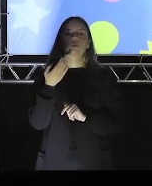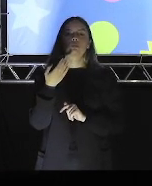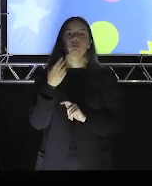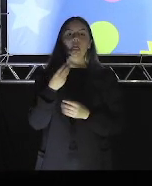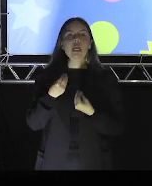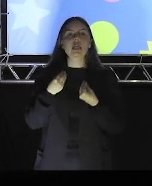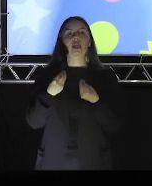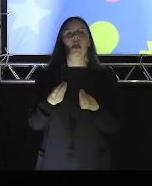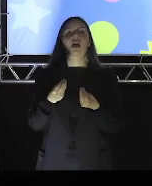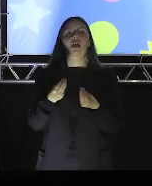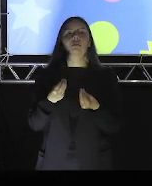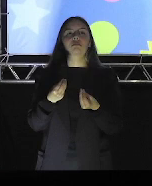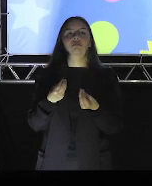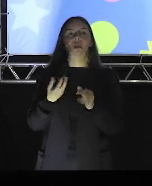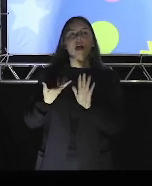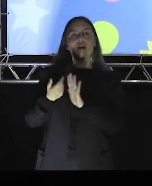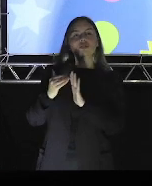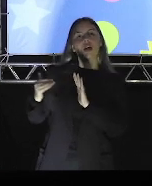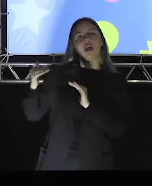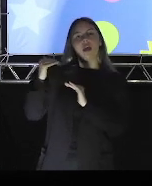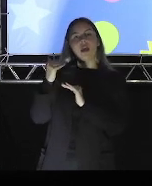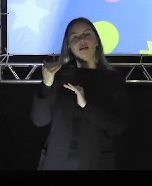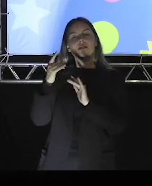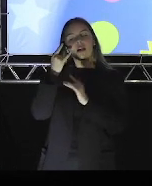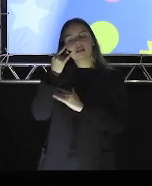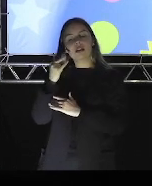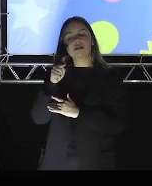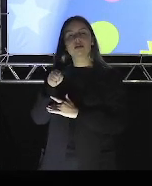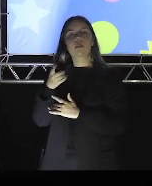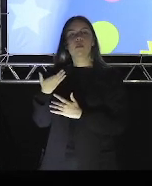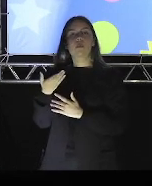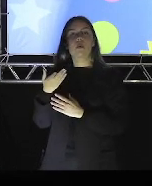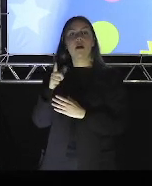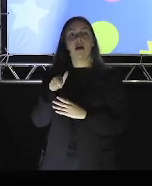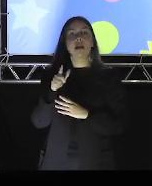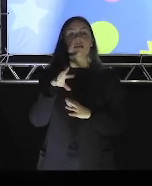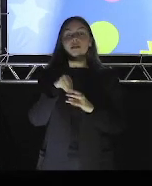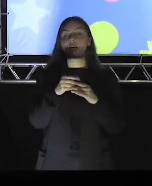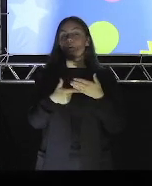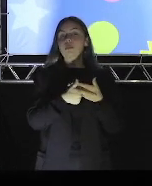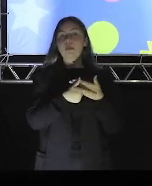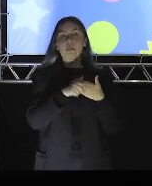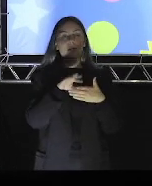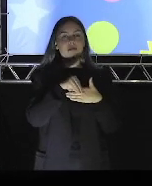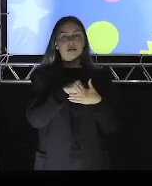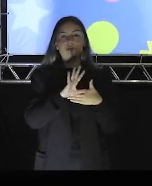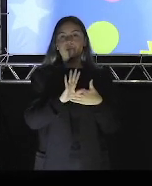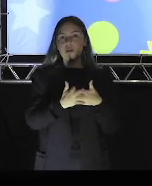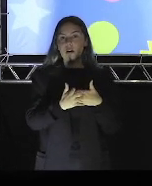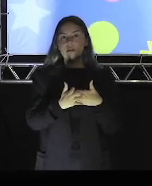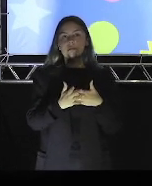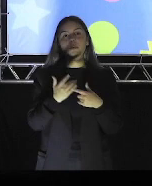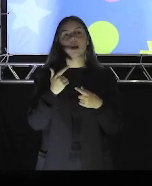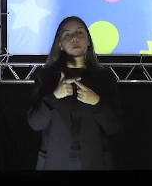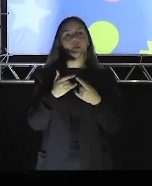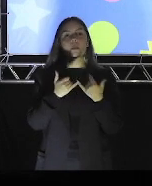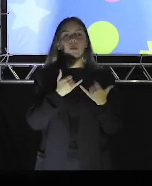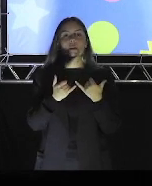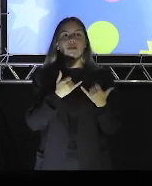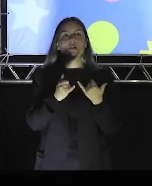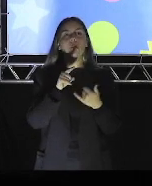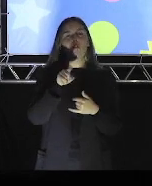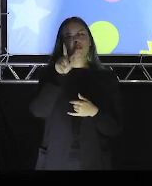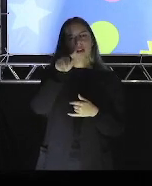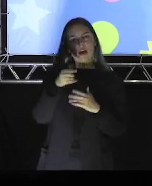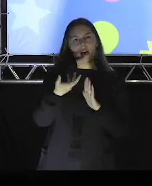dando um agile pace, né? Uma tração ágil, isso já é esperado desses papéis. Né? Aqui, por exemplo, você é